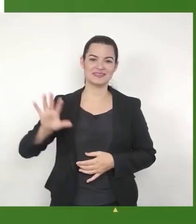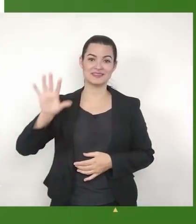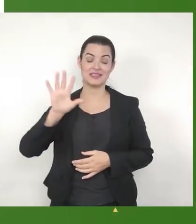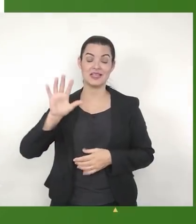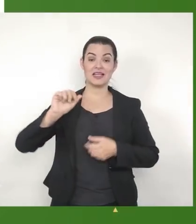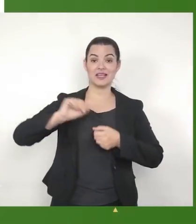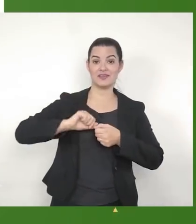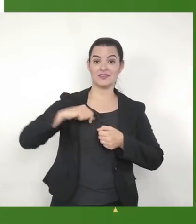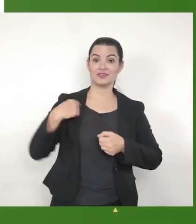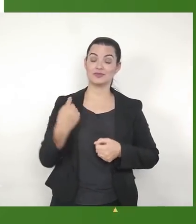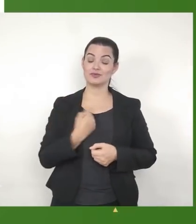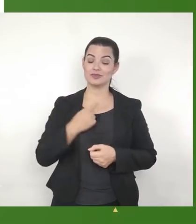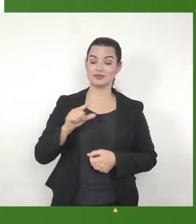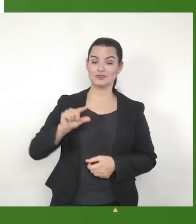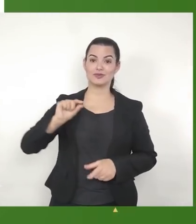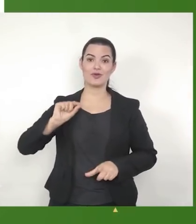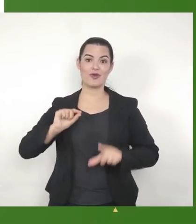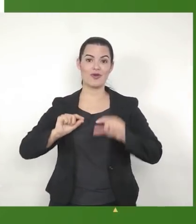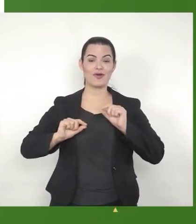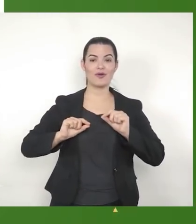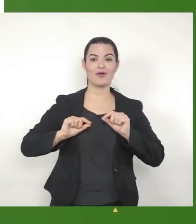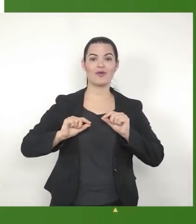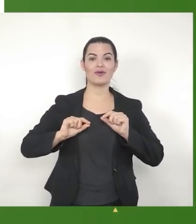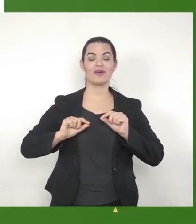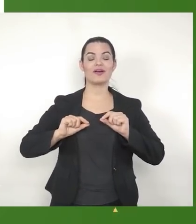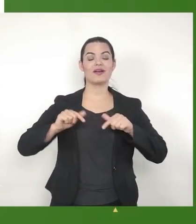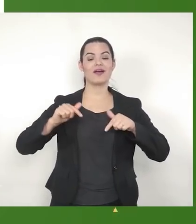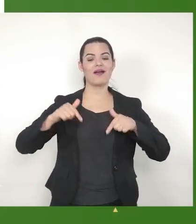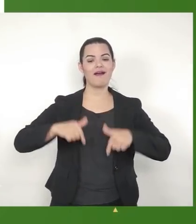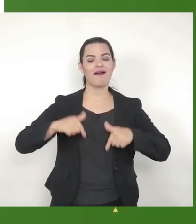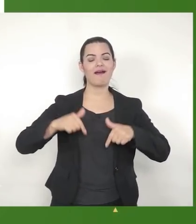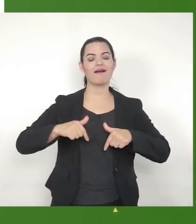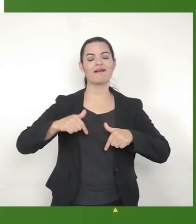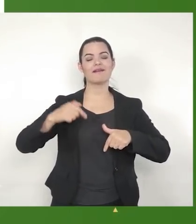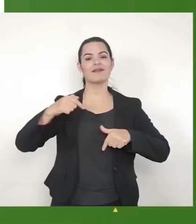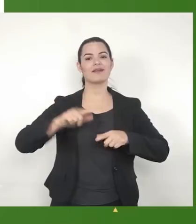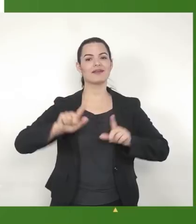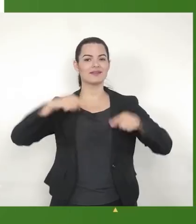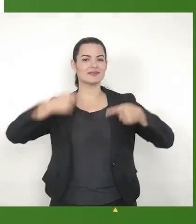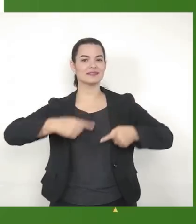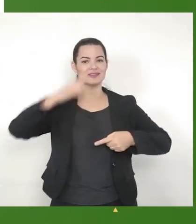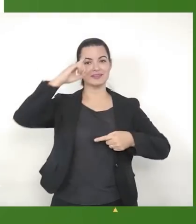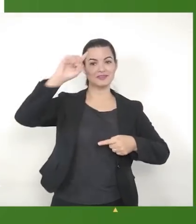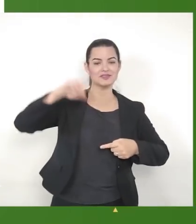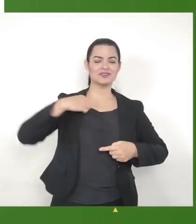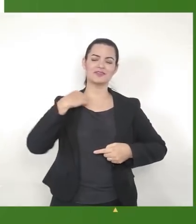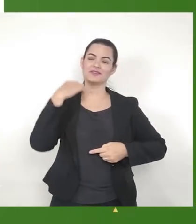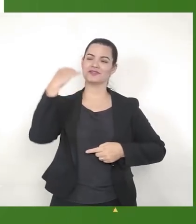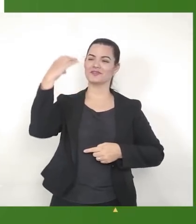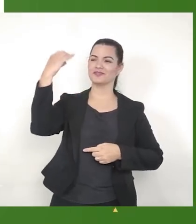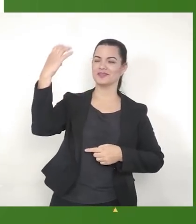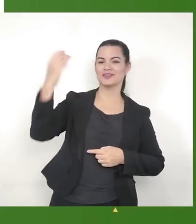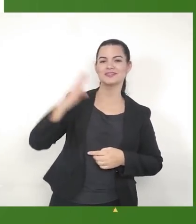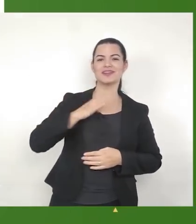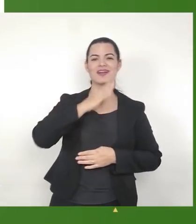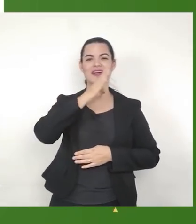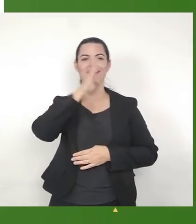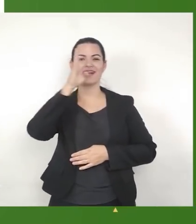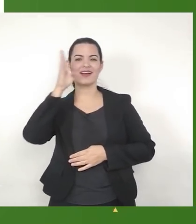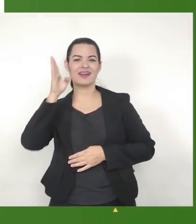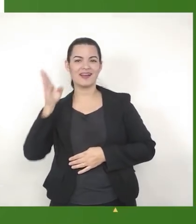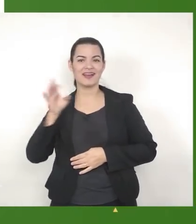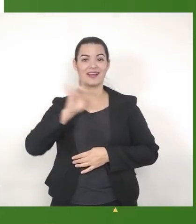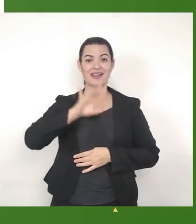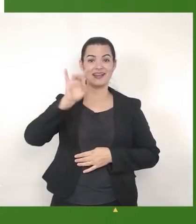e que fez com que a nossa escolha para começarmos a viajar com as descobertas pelas regiões do